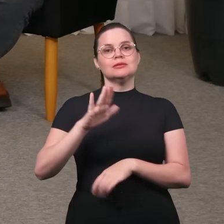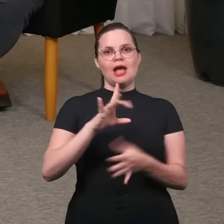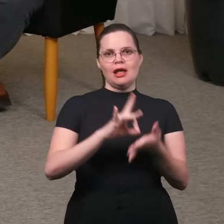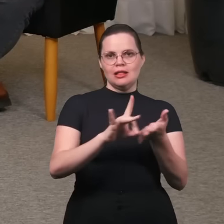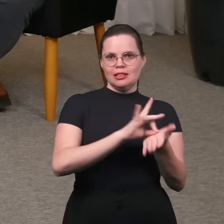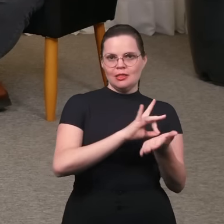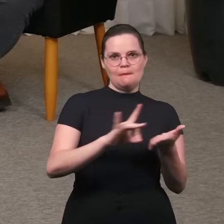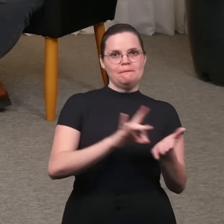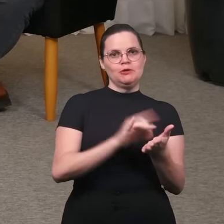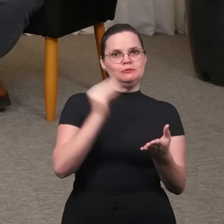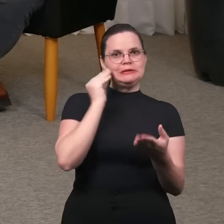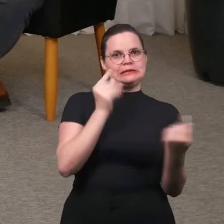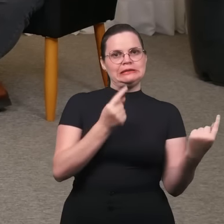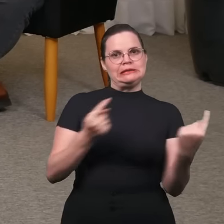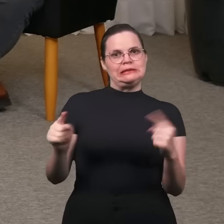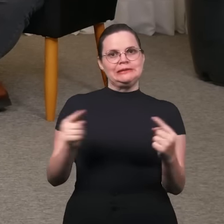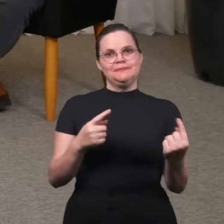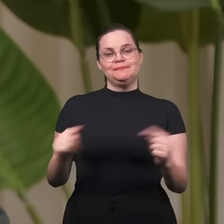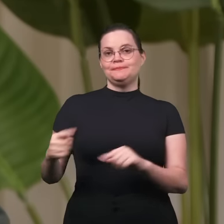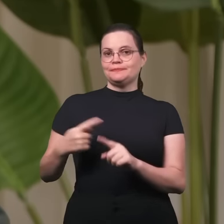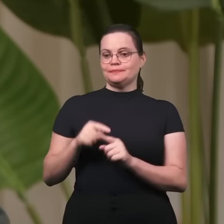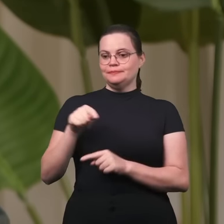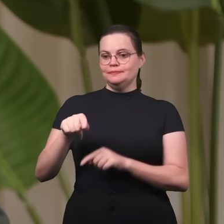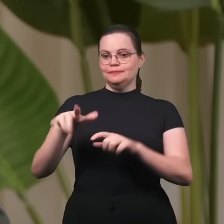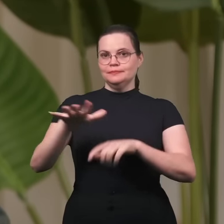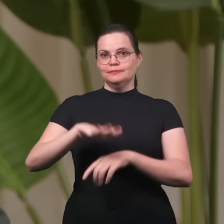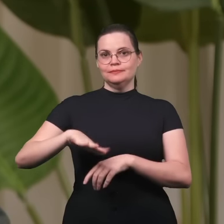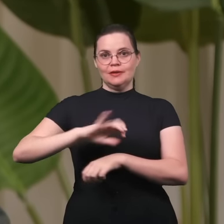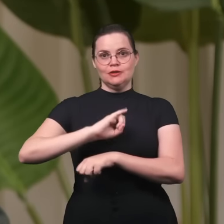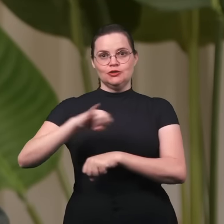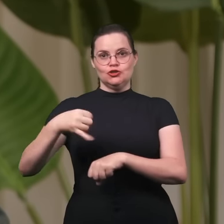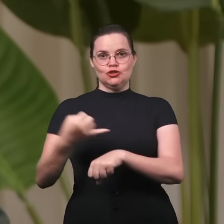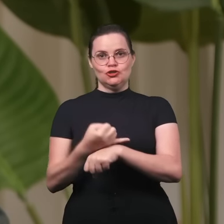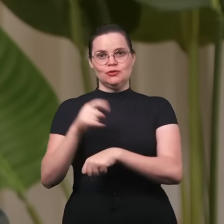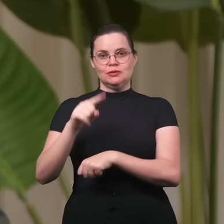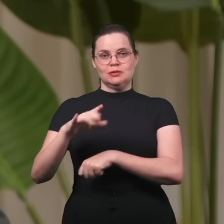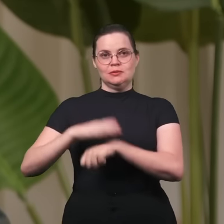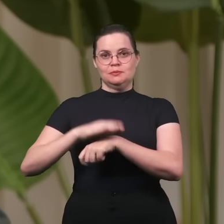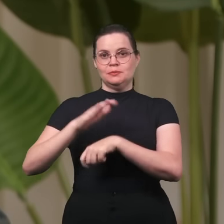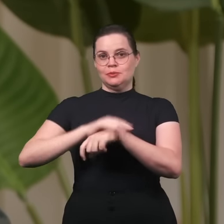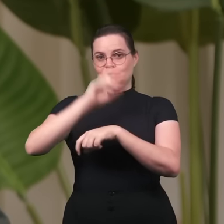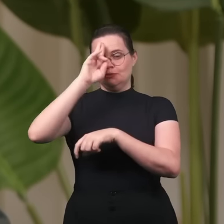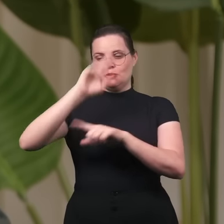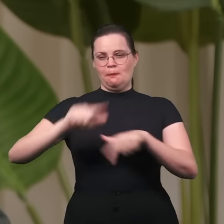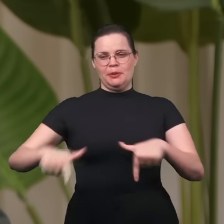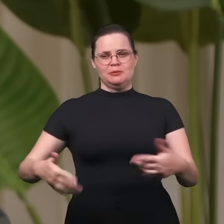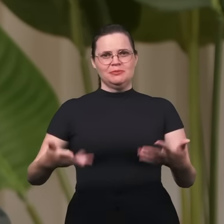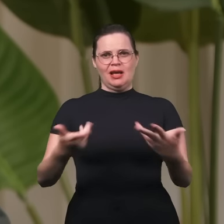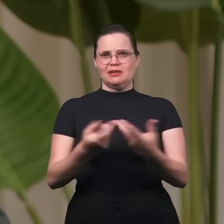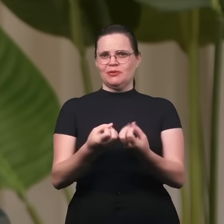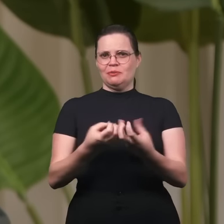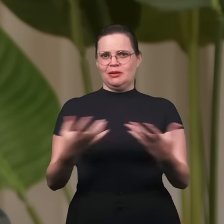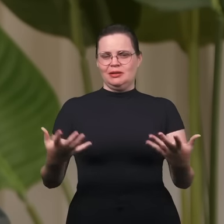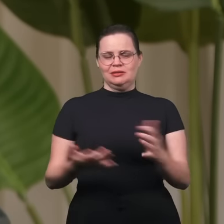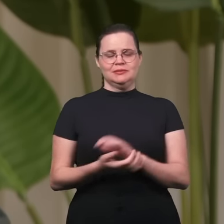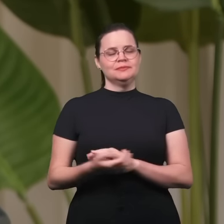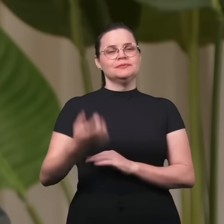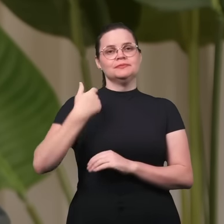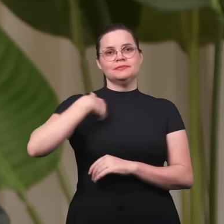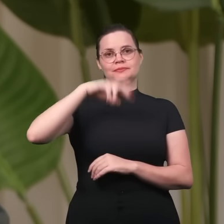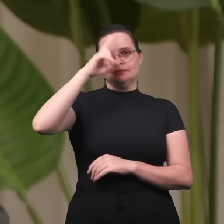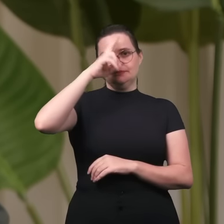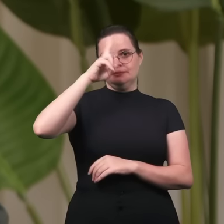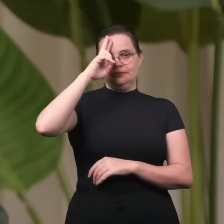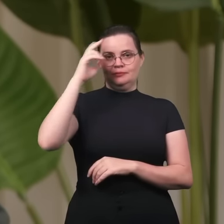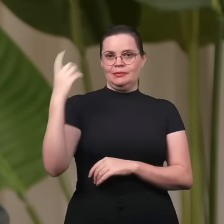Jerusalém coisas da parte do Senhor extraordinárias aconteceram, né? Nós lembramos